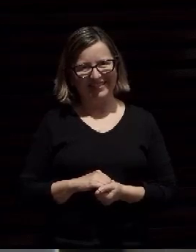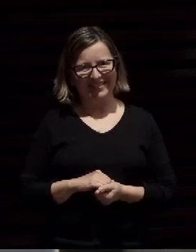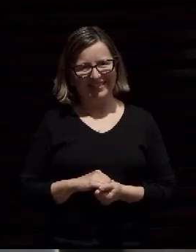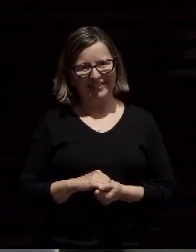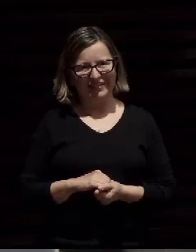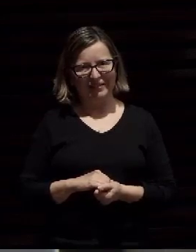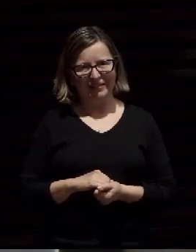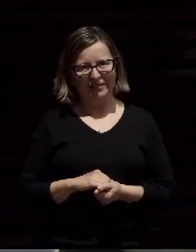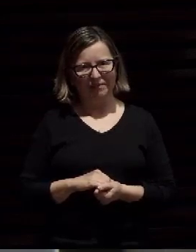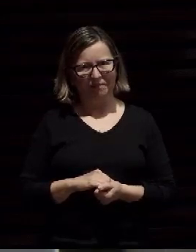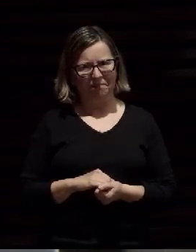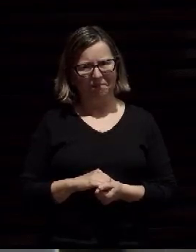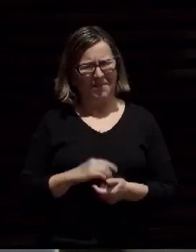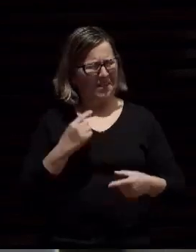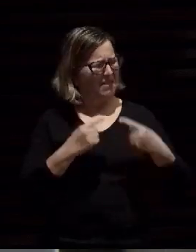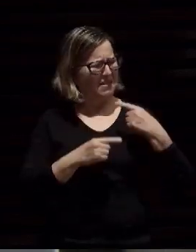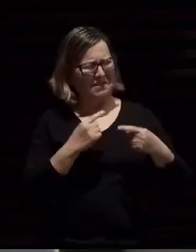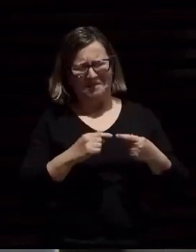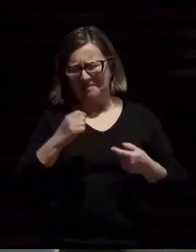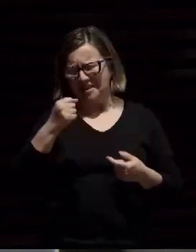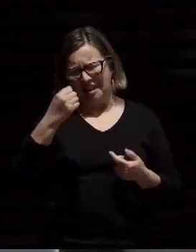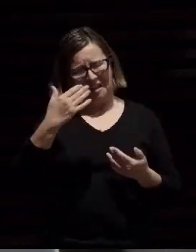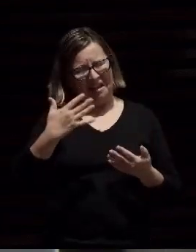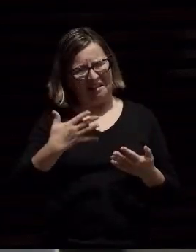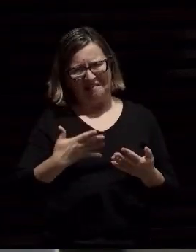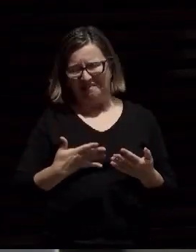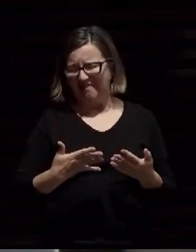Não vamos discutir assuntos aqui.